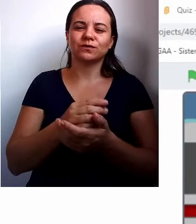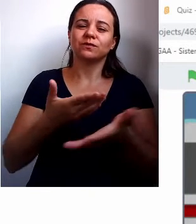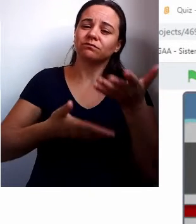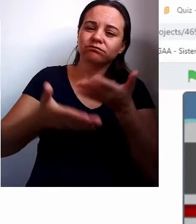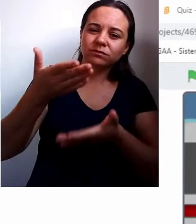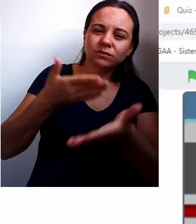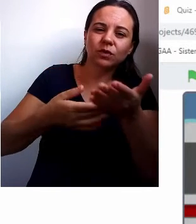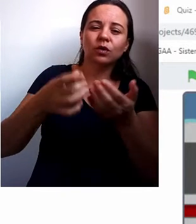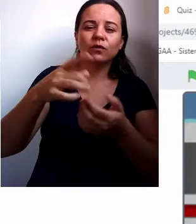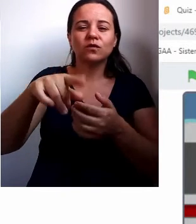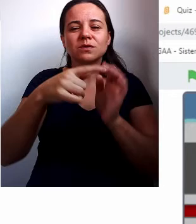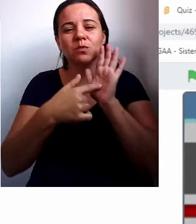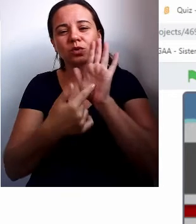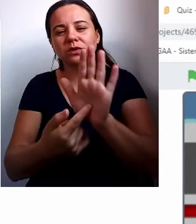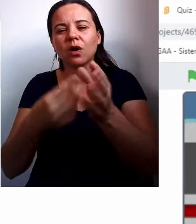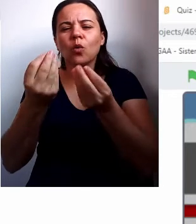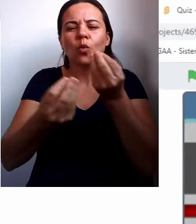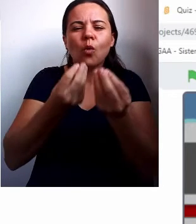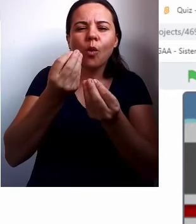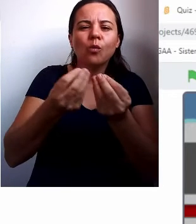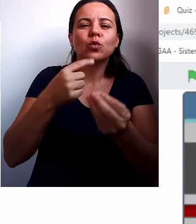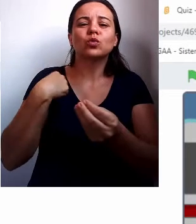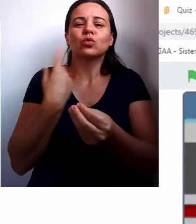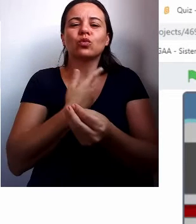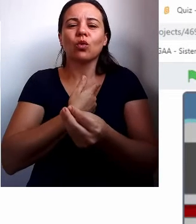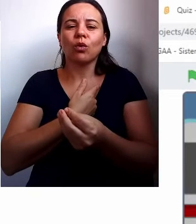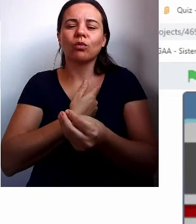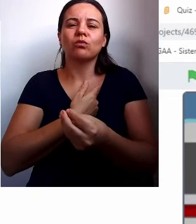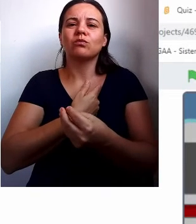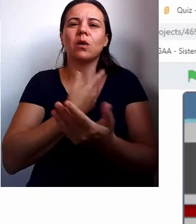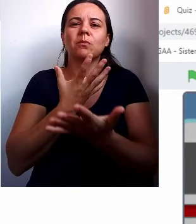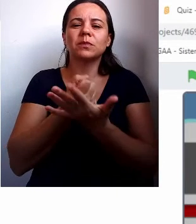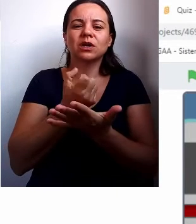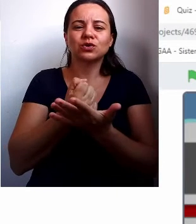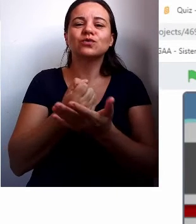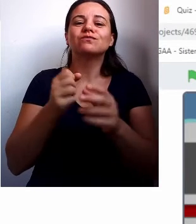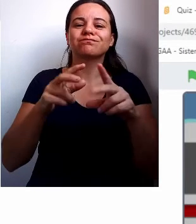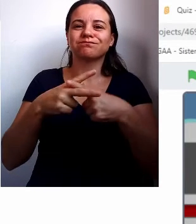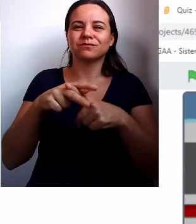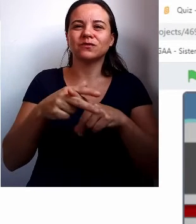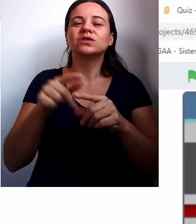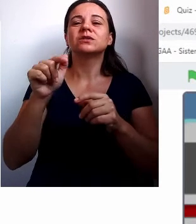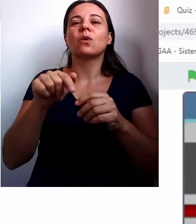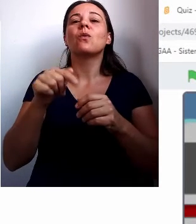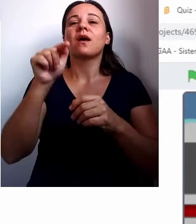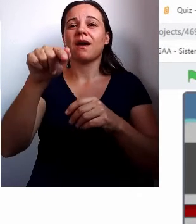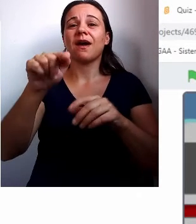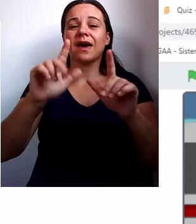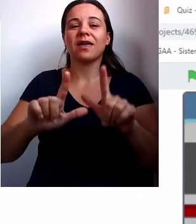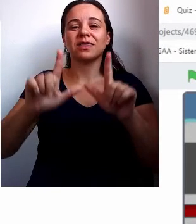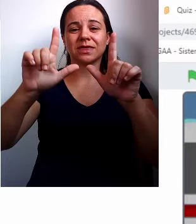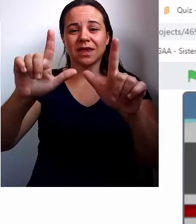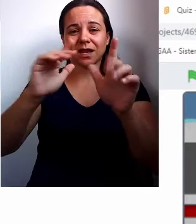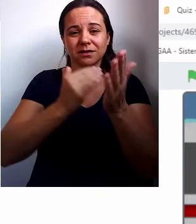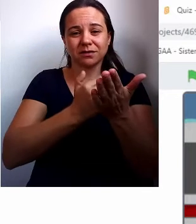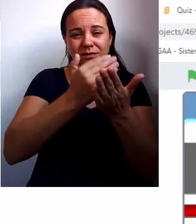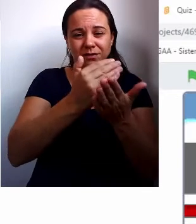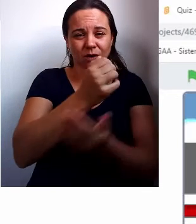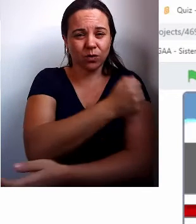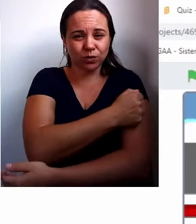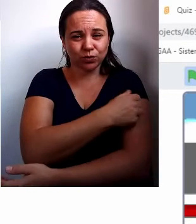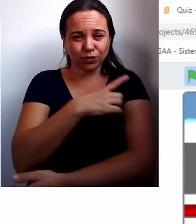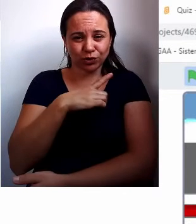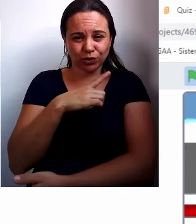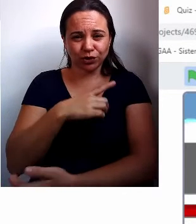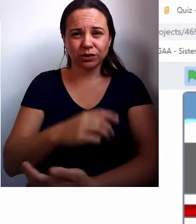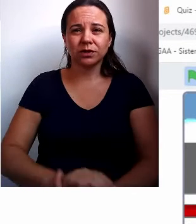vai então interagir, mostrar como é que o nosso aplicativo funciona. Então essa era a tela inicial que o